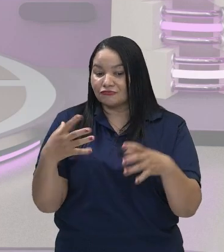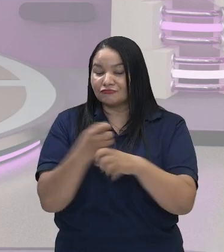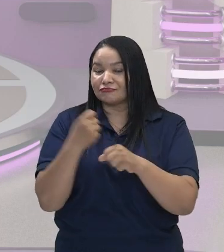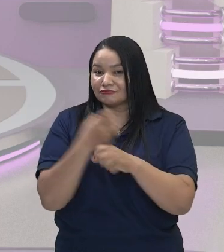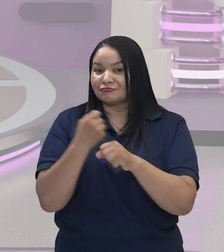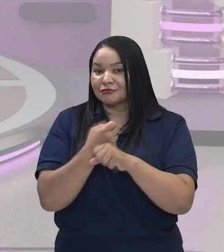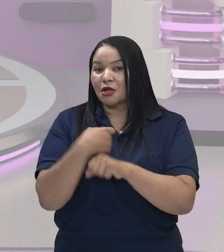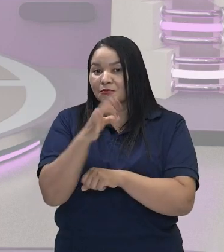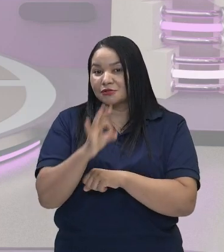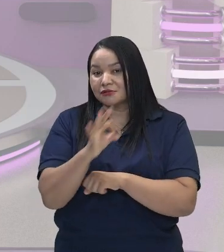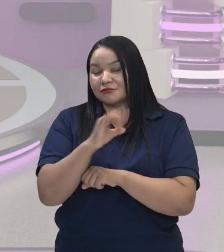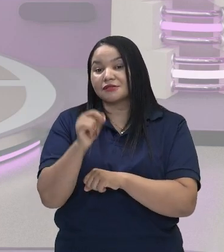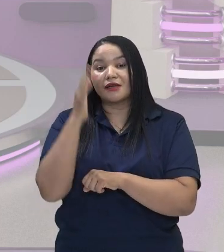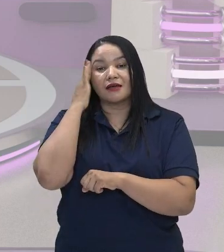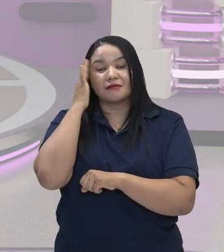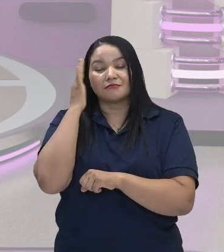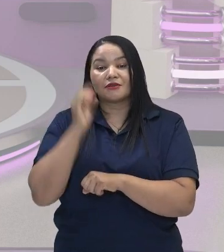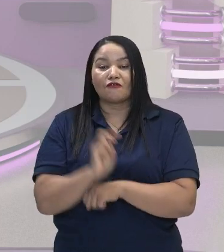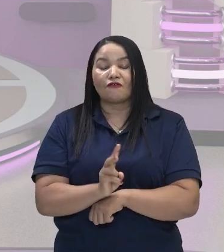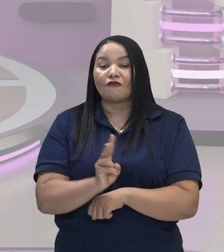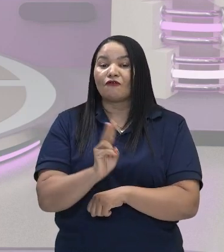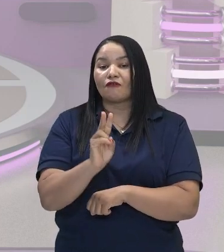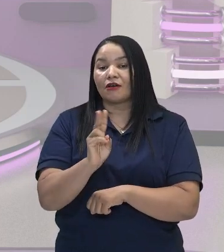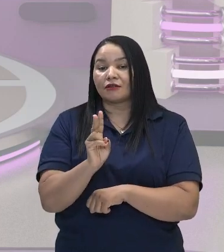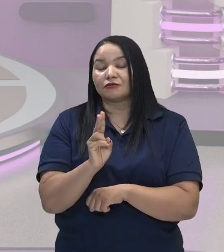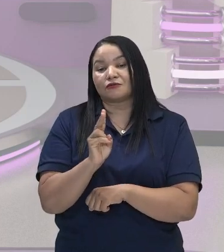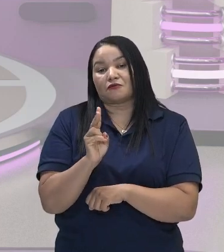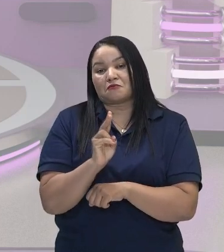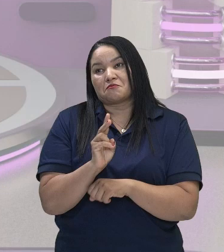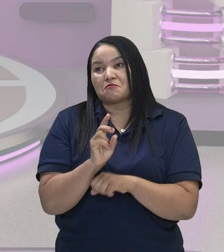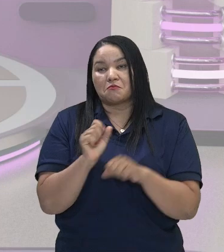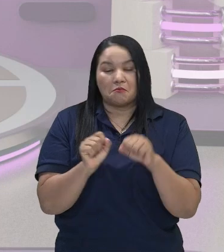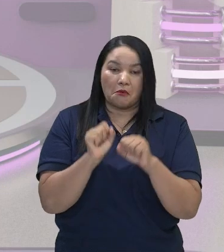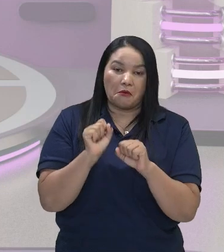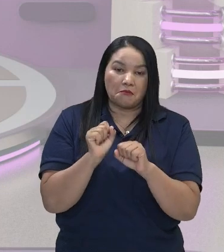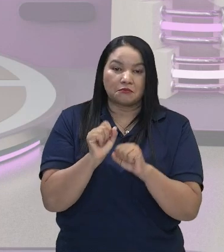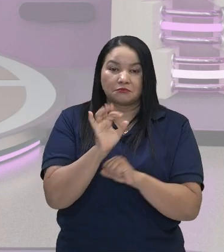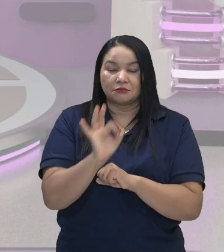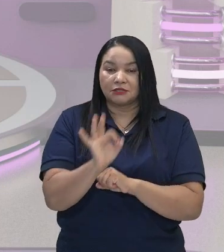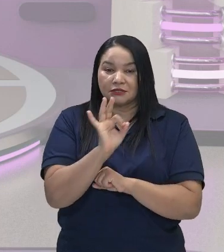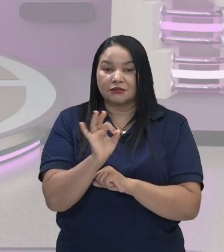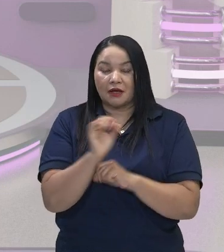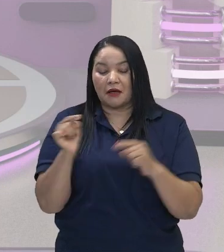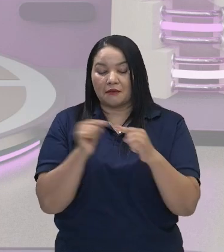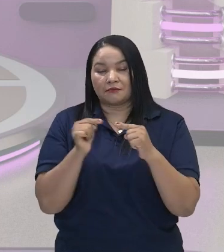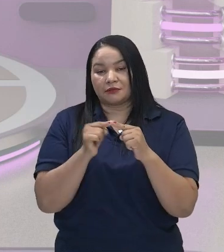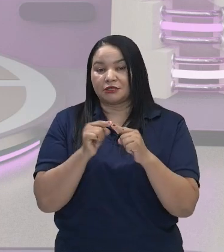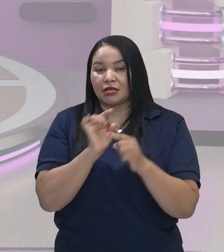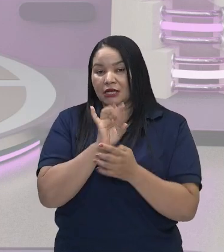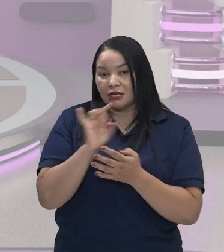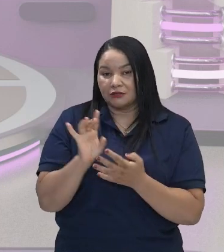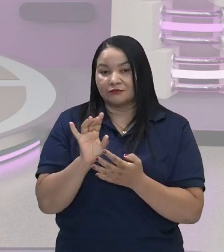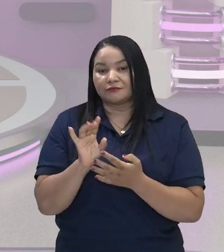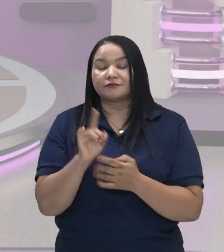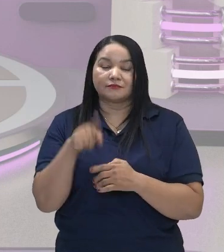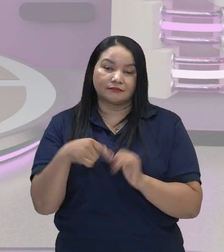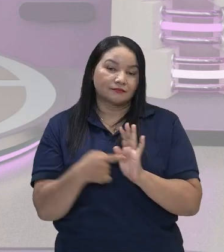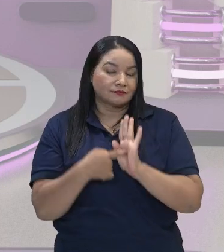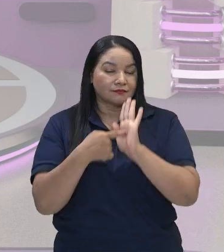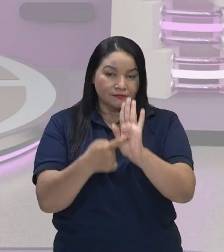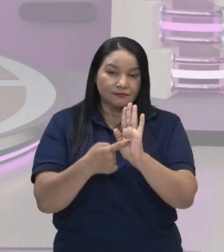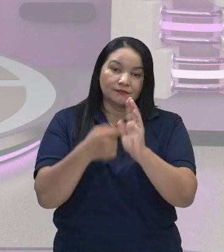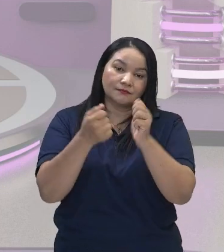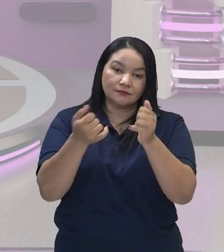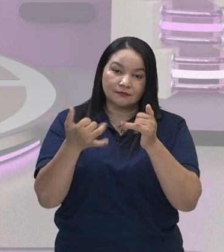para poder saber aí qual é o valor, né, em percentual de acordo com cada situação, problema. Era isso que o professor Paulo tinha para trazer